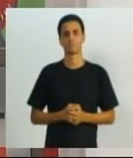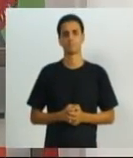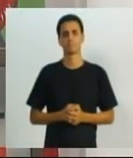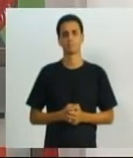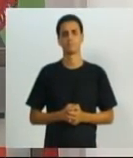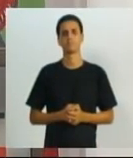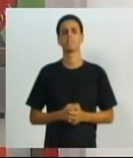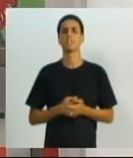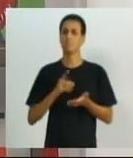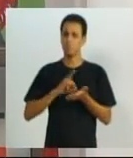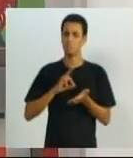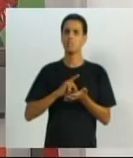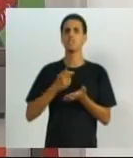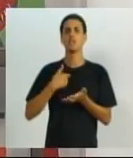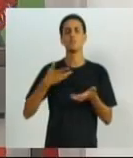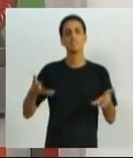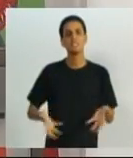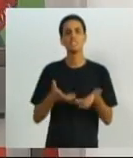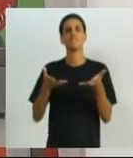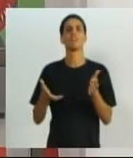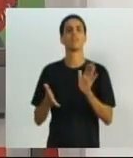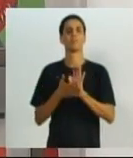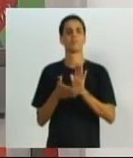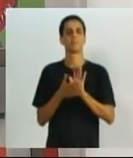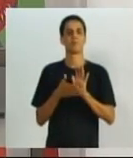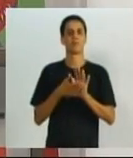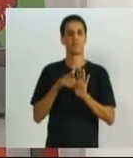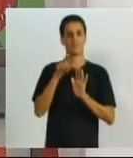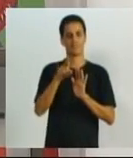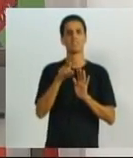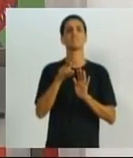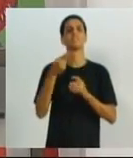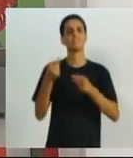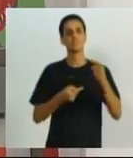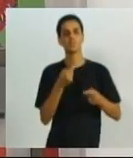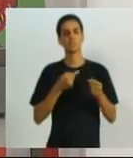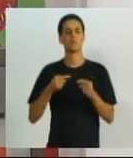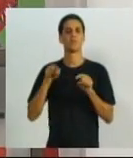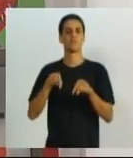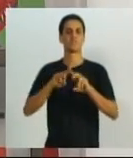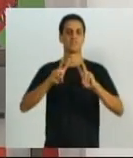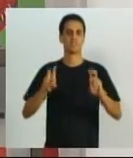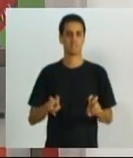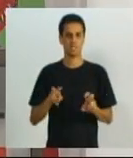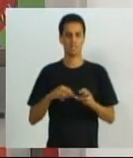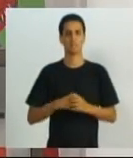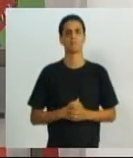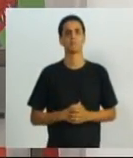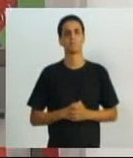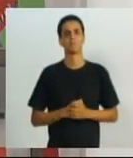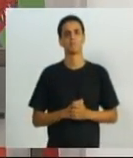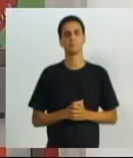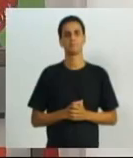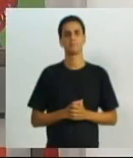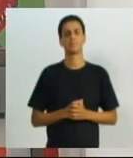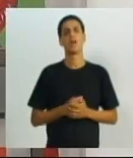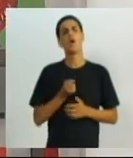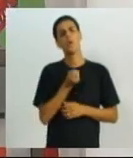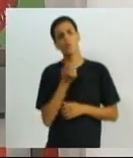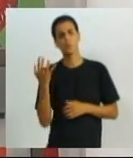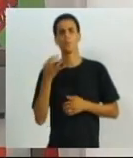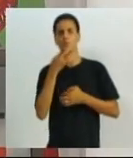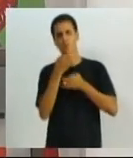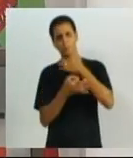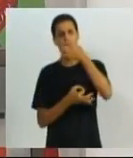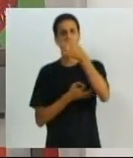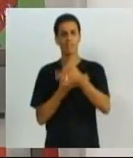certo modo, sou um entusiasta dessa proposta que está sendo apresentada e debatida aqui. Com algumas considerações, inclusive